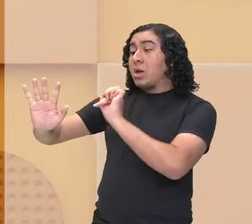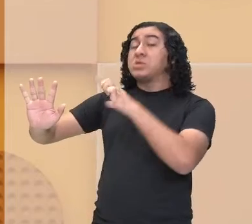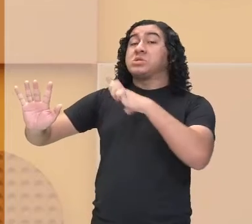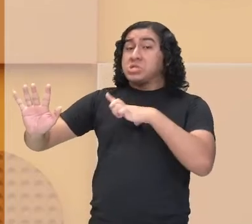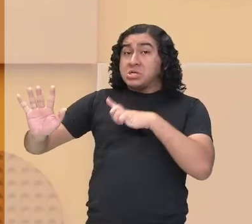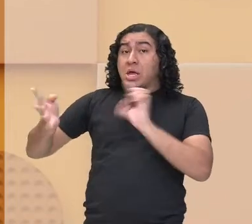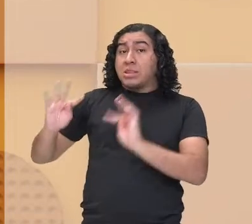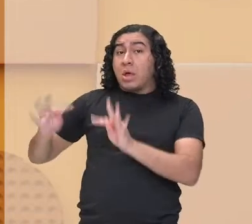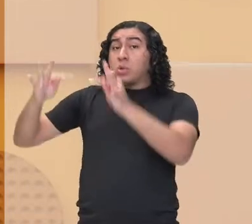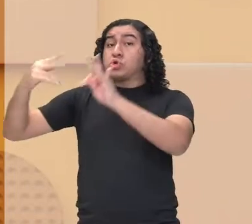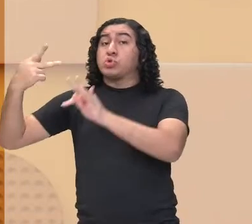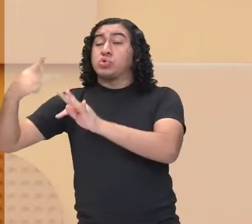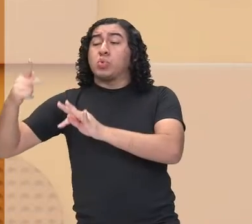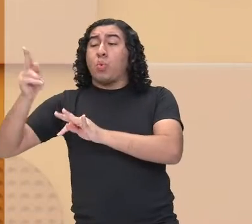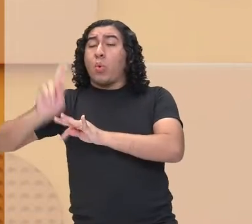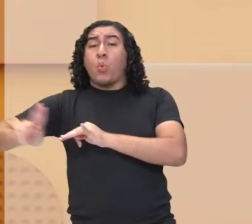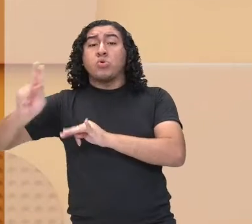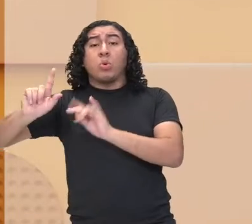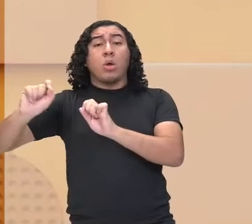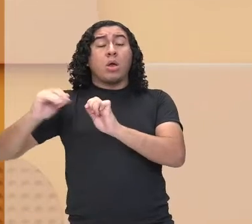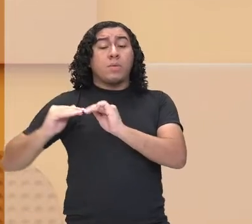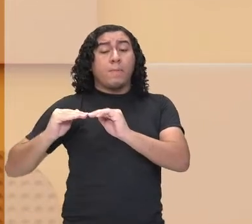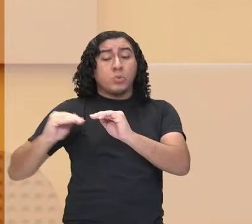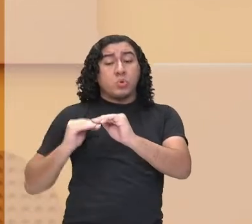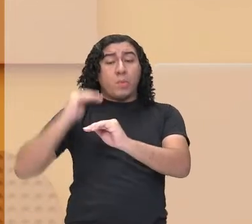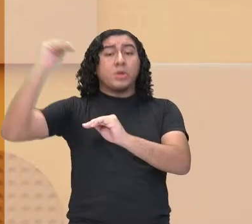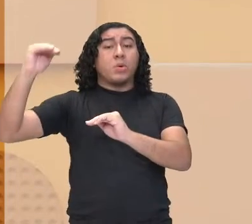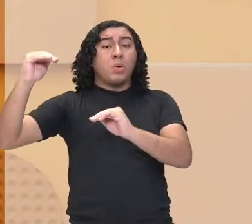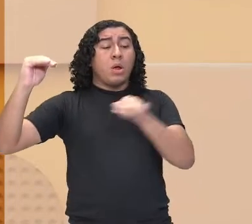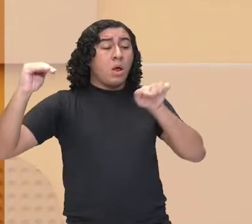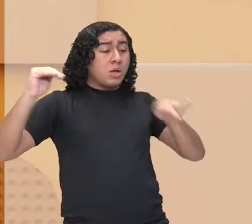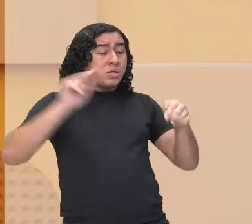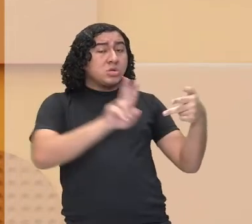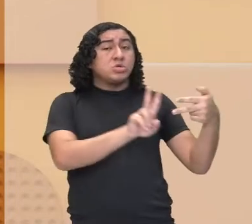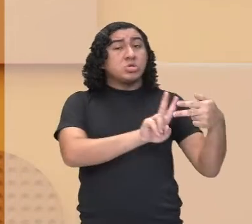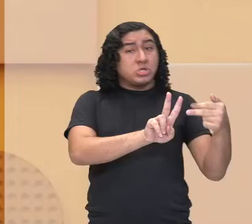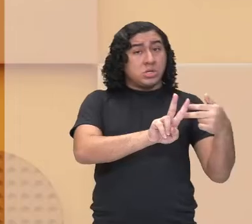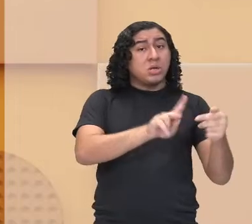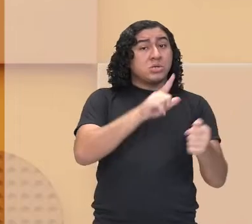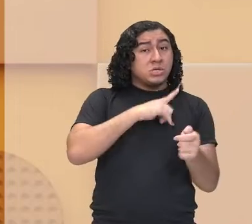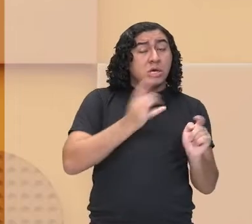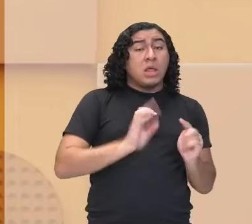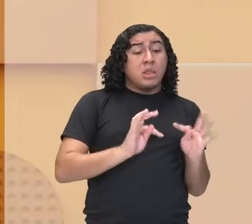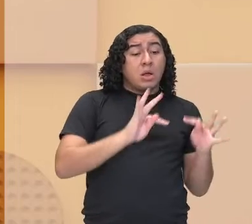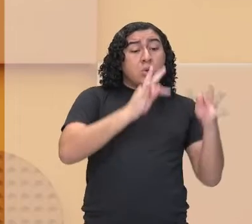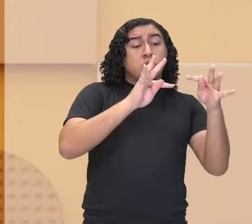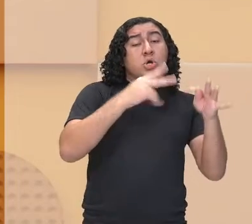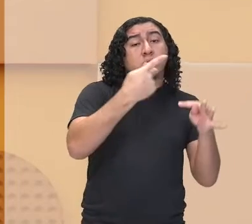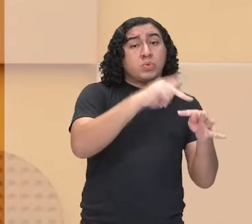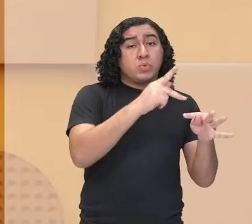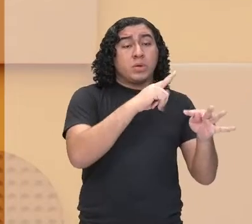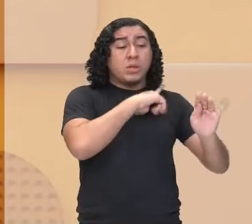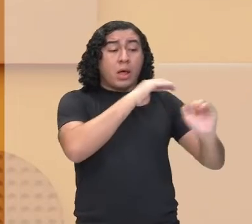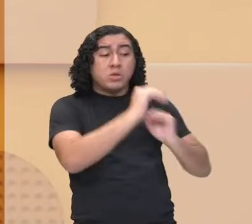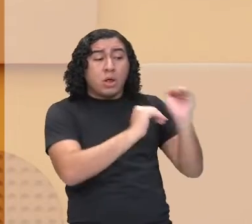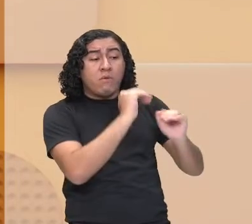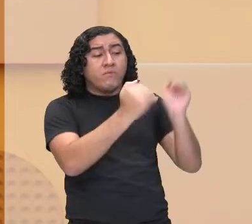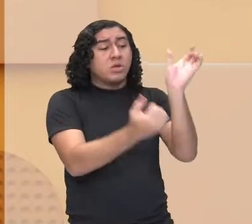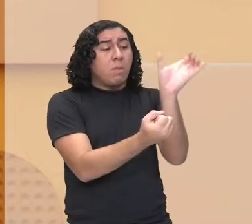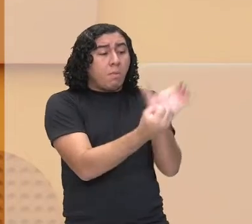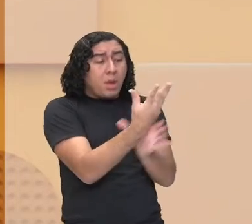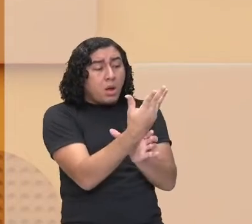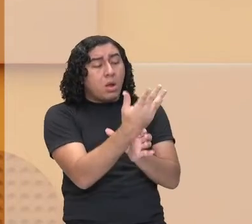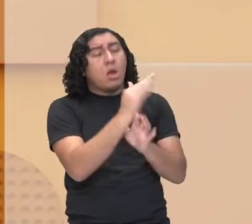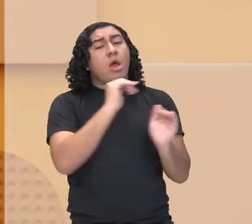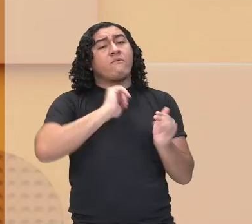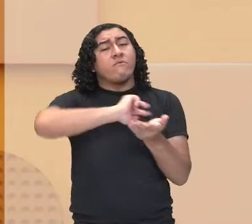eles consideravam como superiores, e os indígenas tinham tecnologias que foram desenvolvidas ao longo de